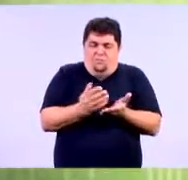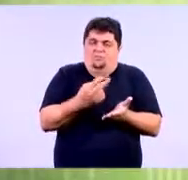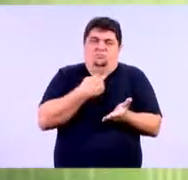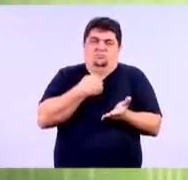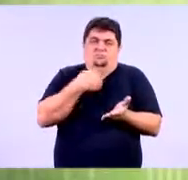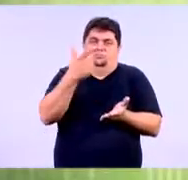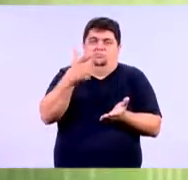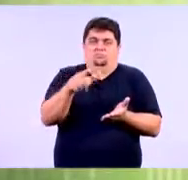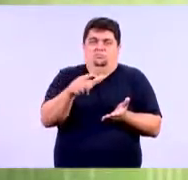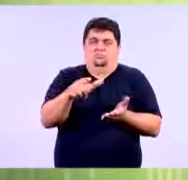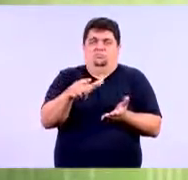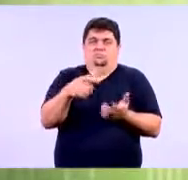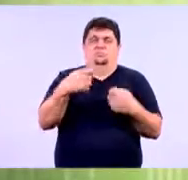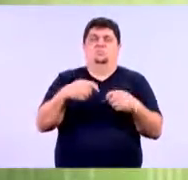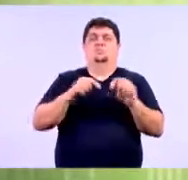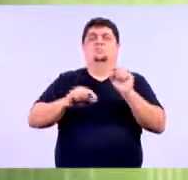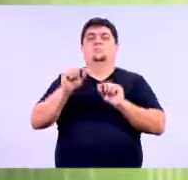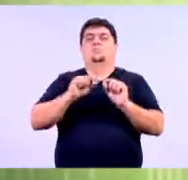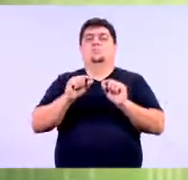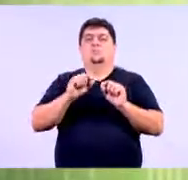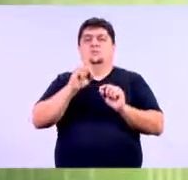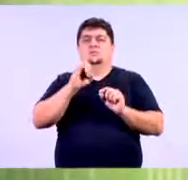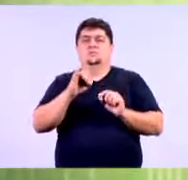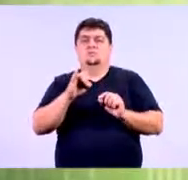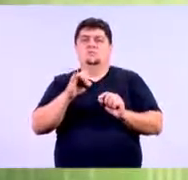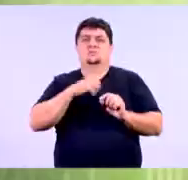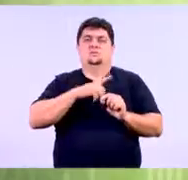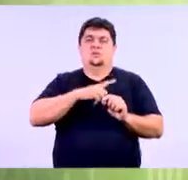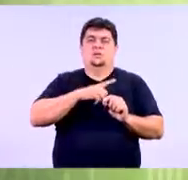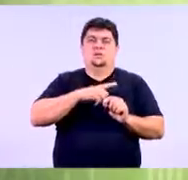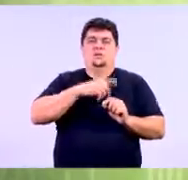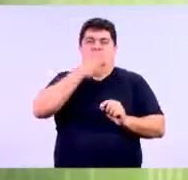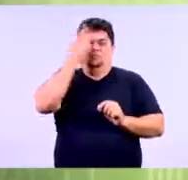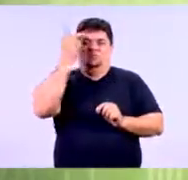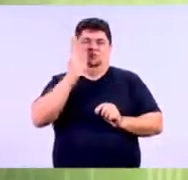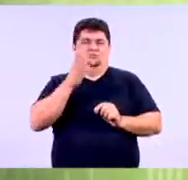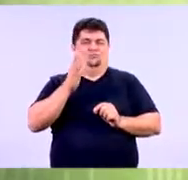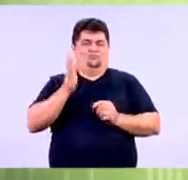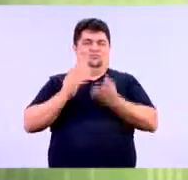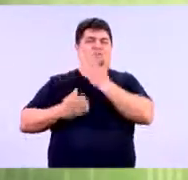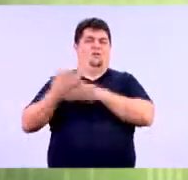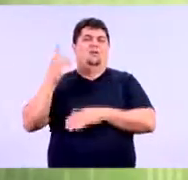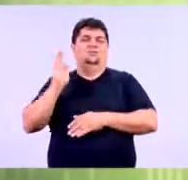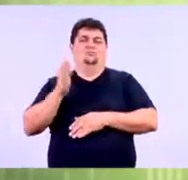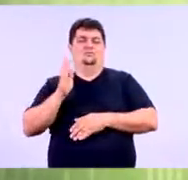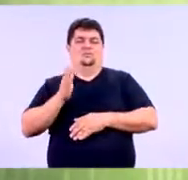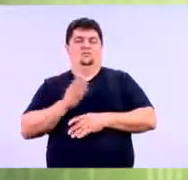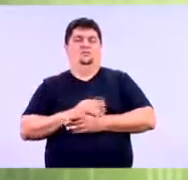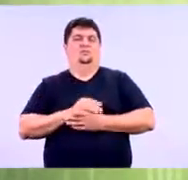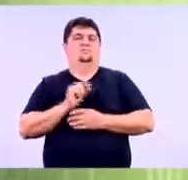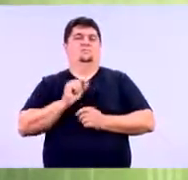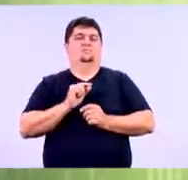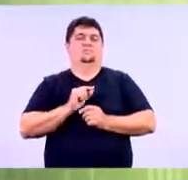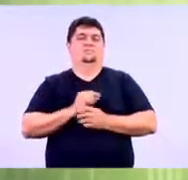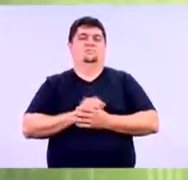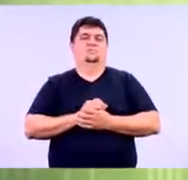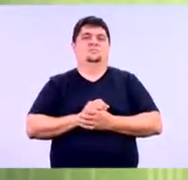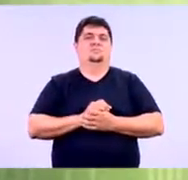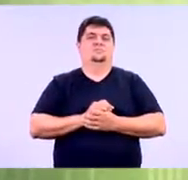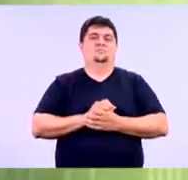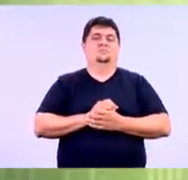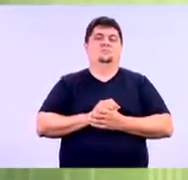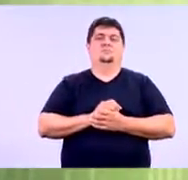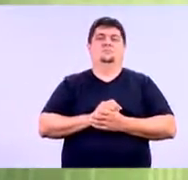publicada, que entra em vigência. Porém, se houver algum engraçadinho, como já houve algumas situações há algum tempo